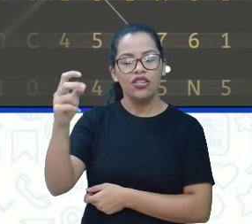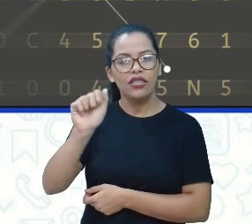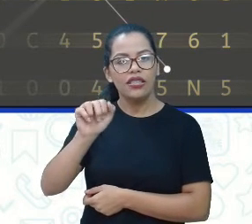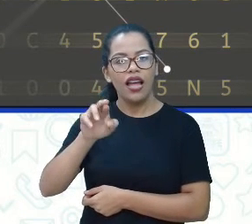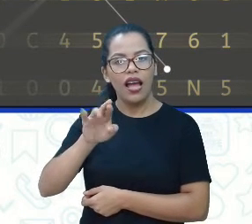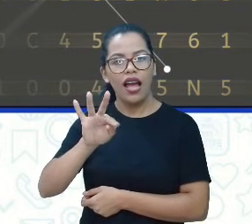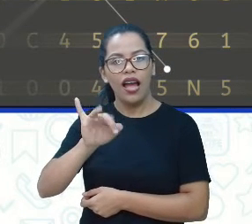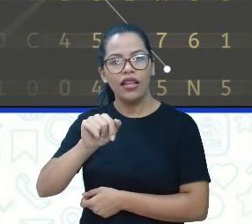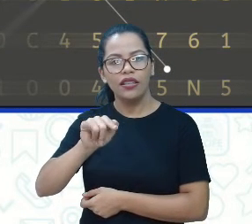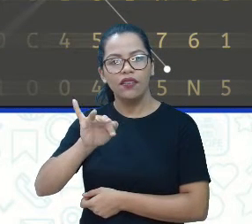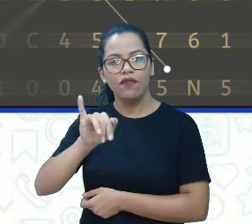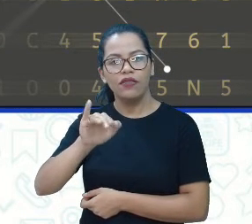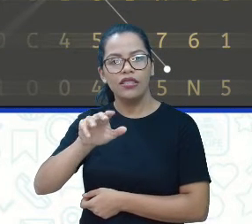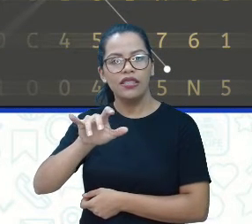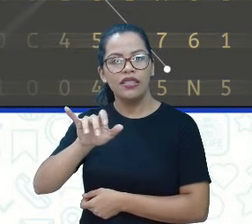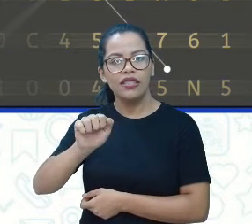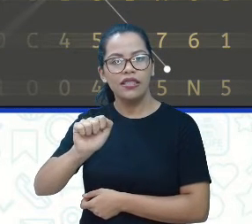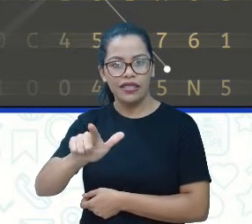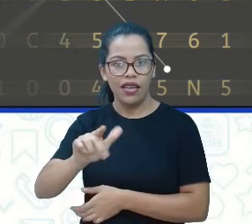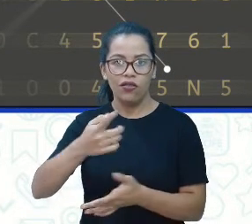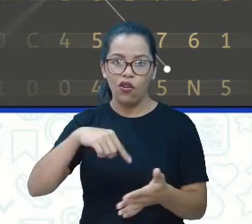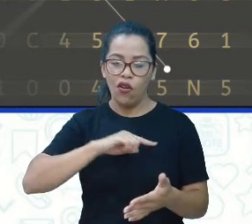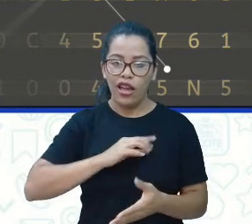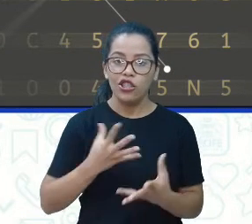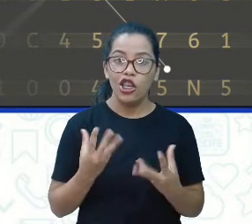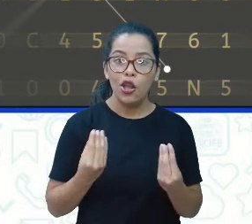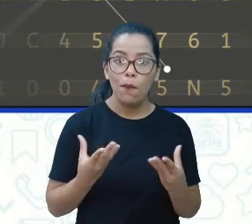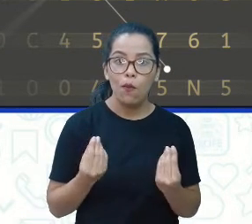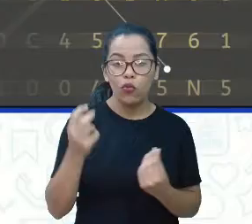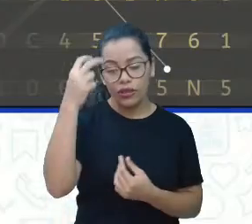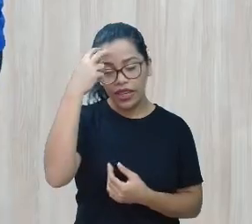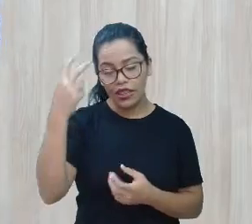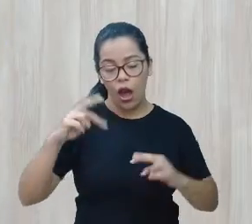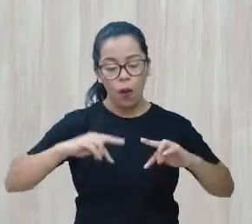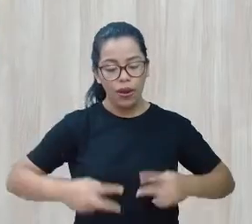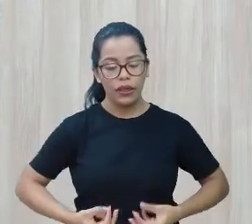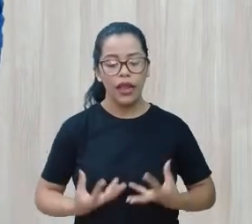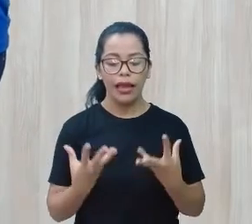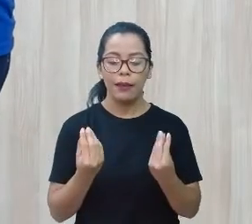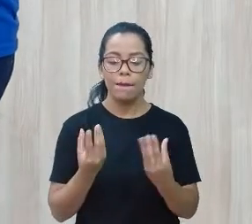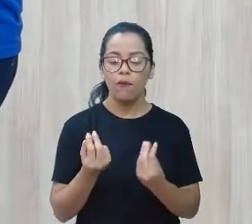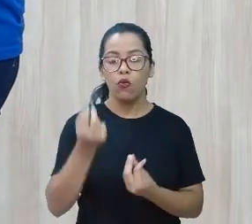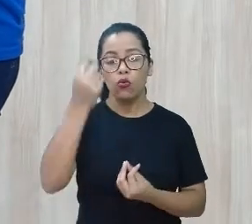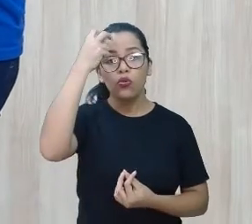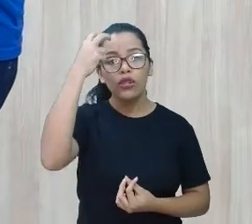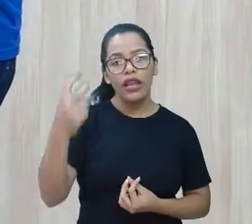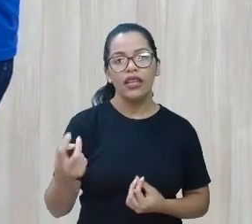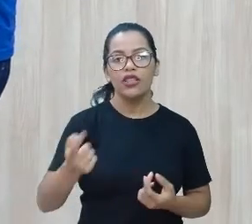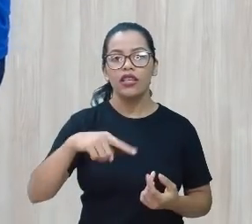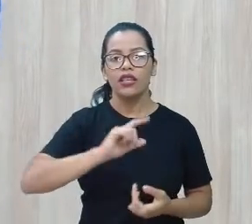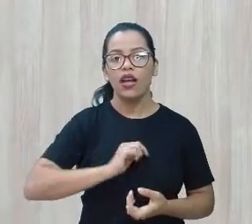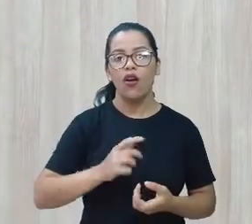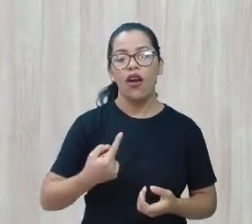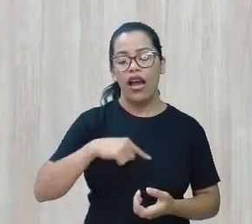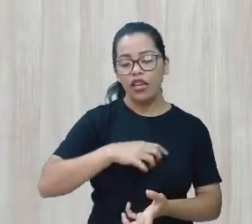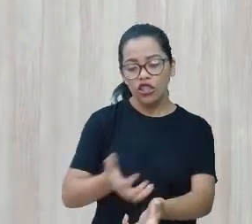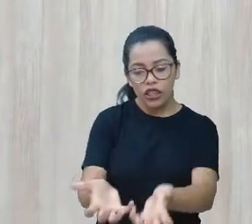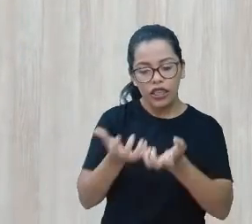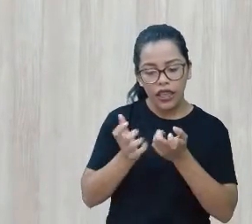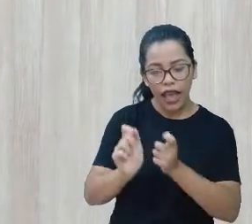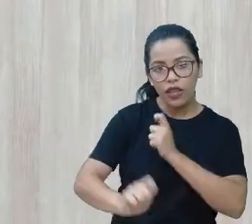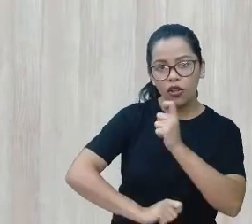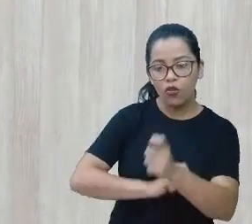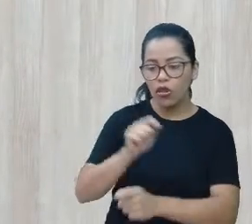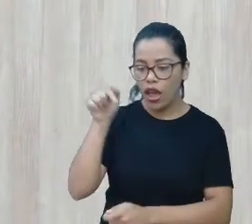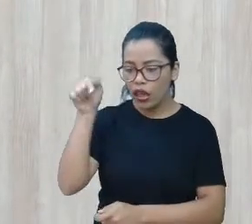tão inteligente, que a gente está tentando ao máximo fazer com que a máquina entenda informações nossas